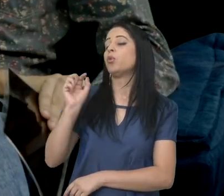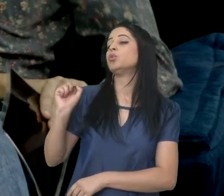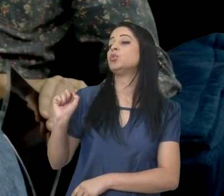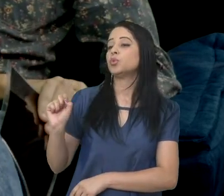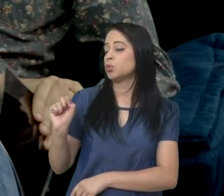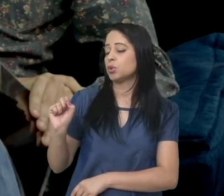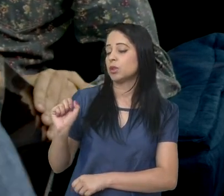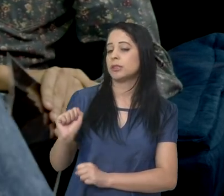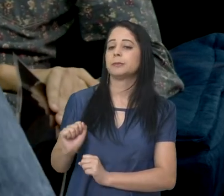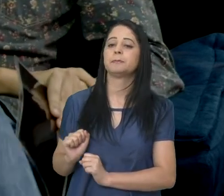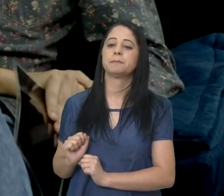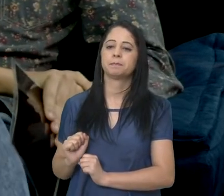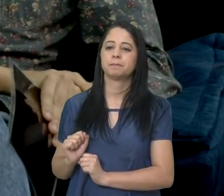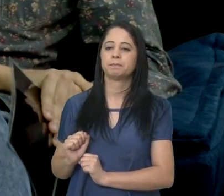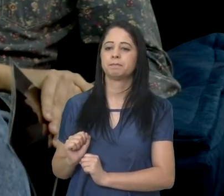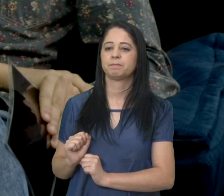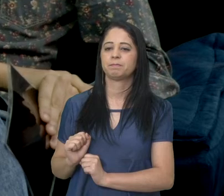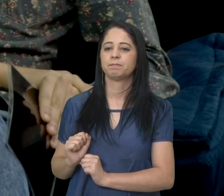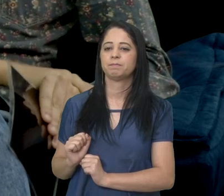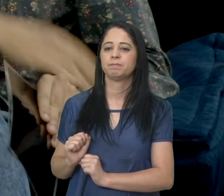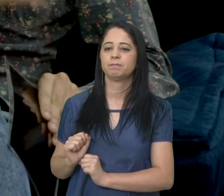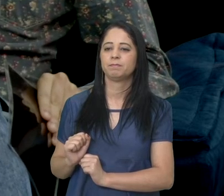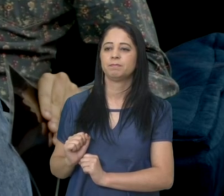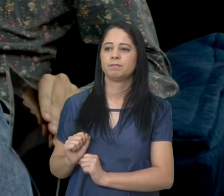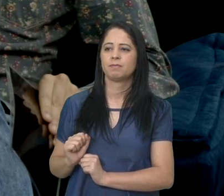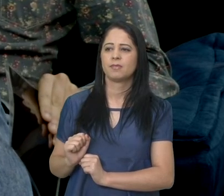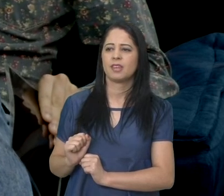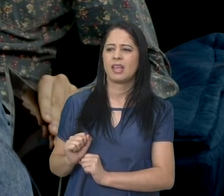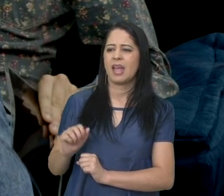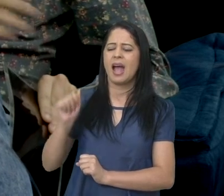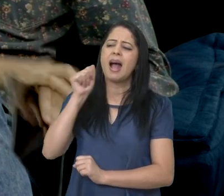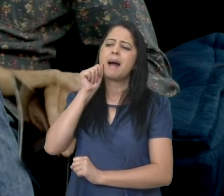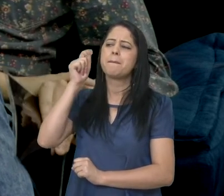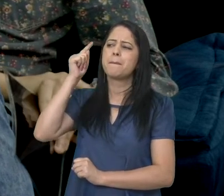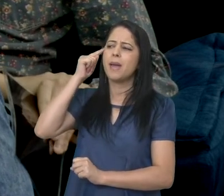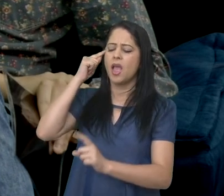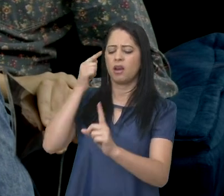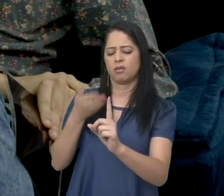passar para o próximo quadro, quem é a Amélia para você?